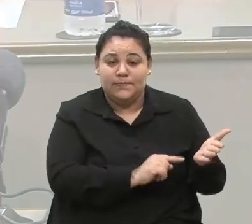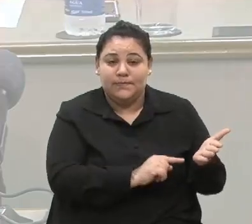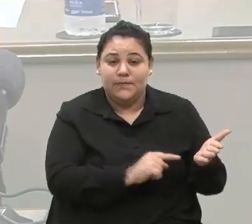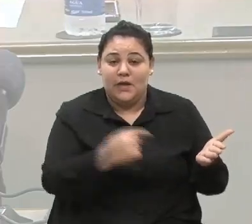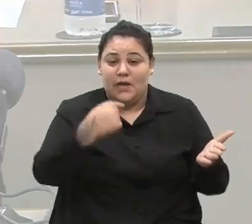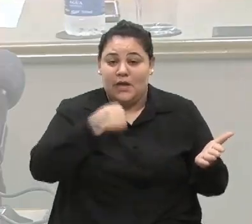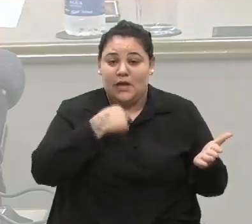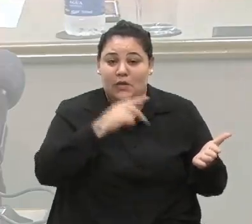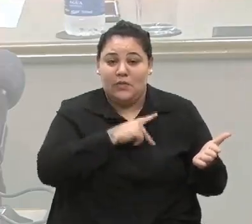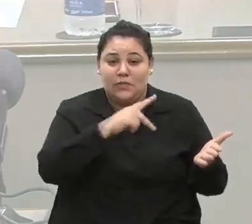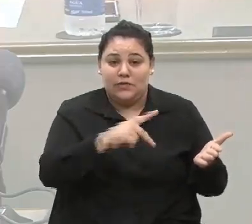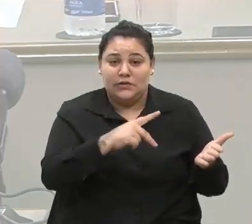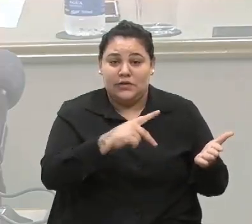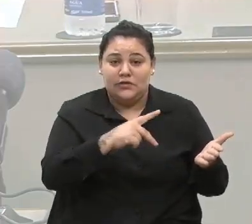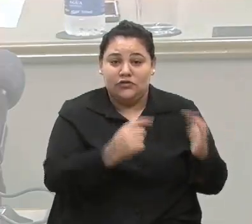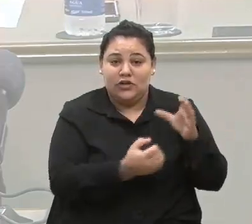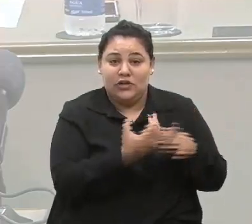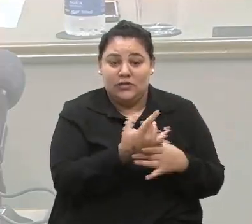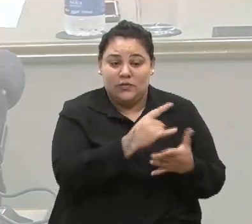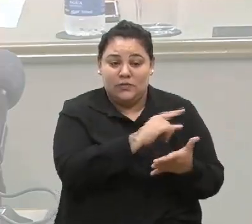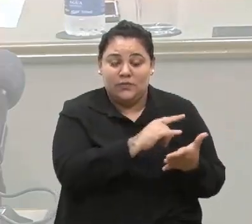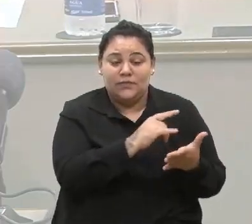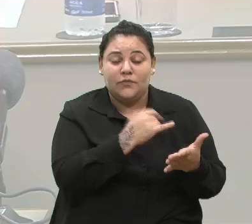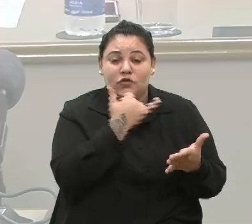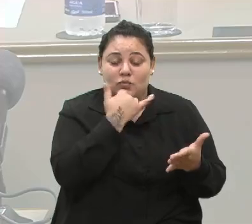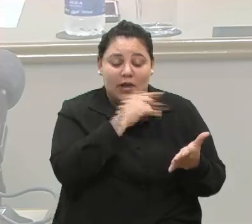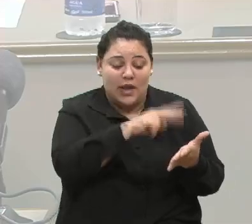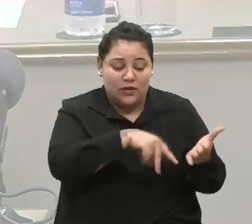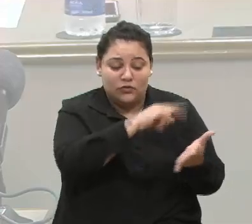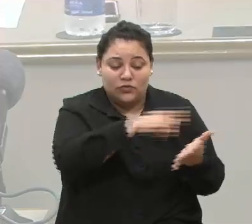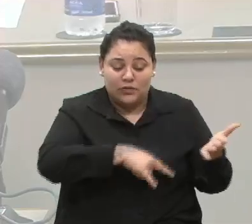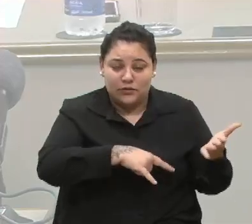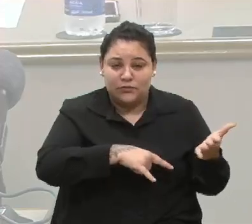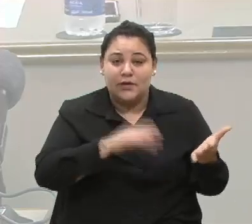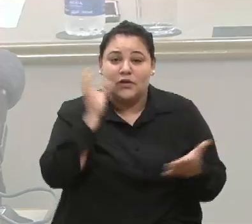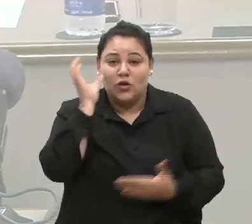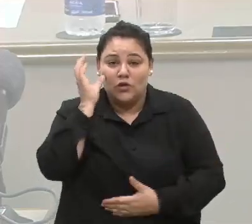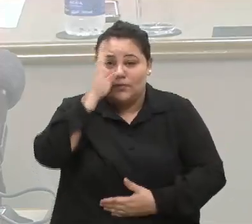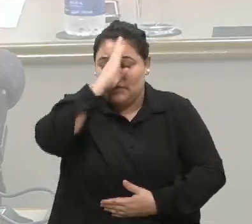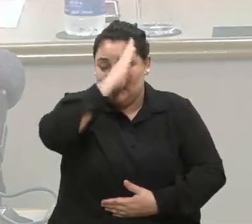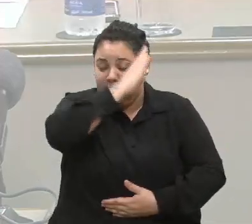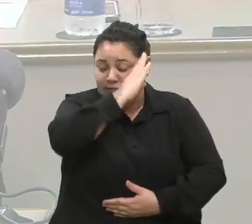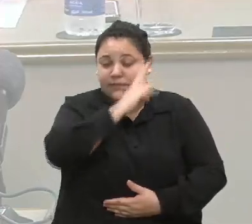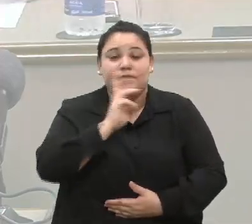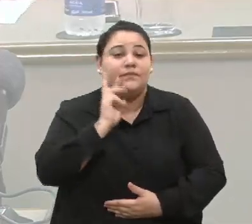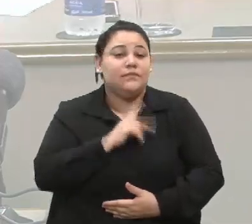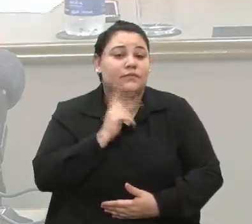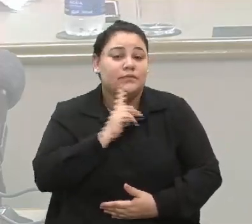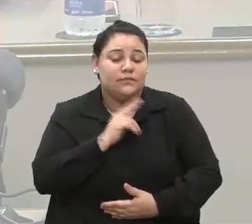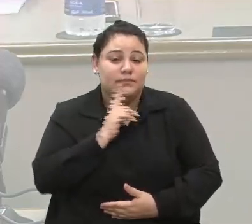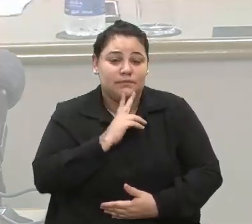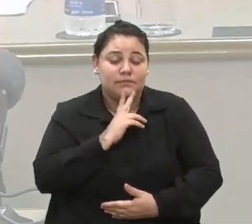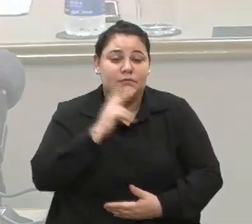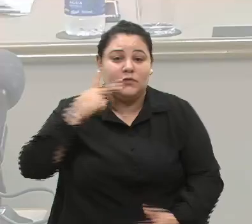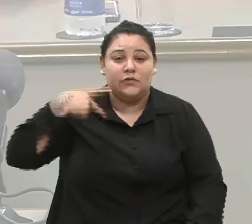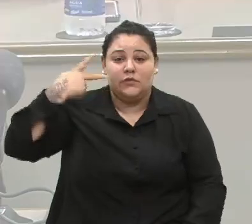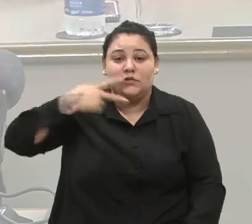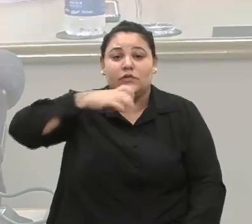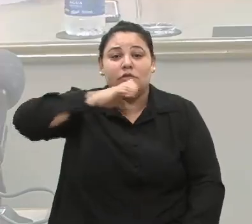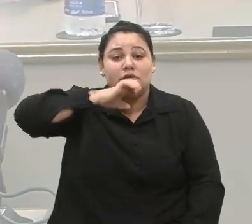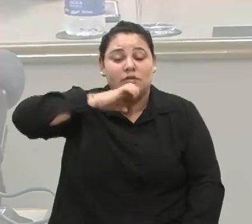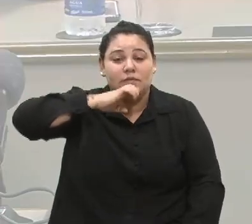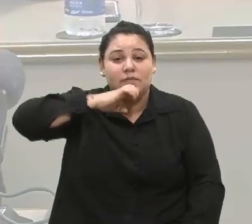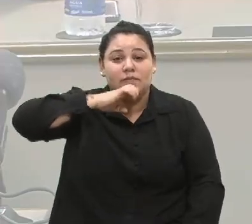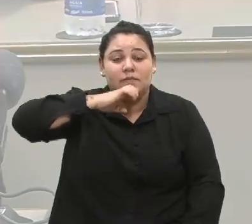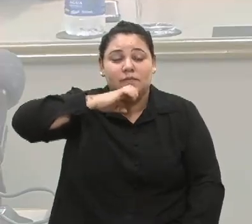eu, presidente e relator Almir Cadori, vereador Adriano Bressan, vereador Renato de Oliveira, vereadora Estela